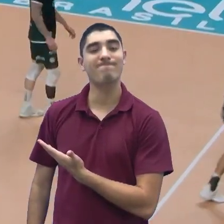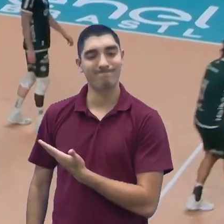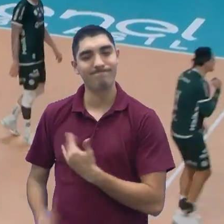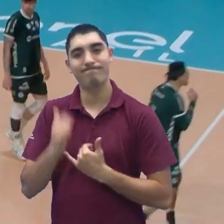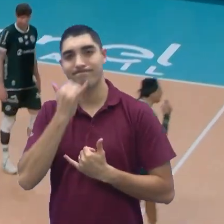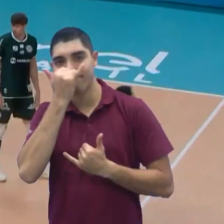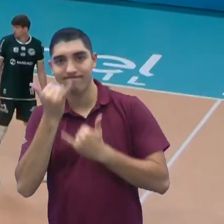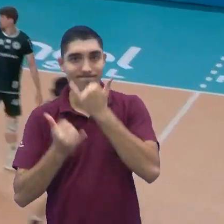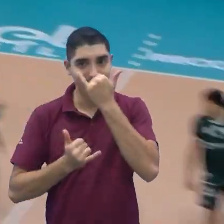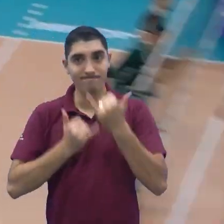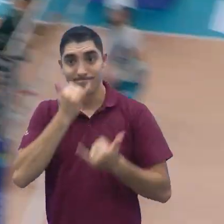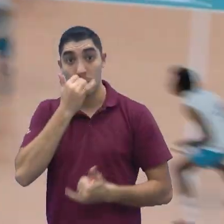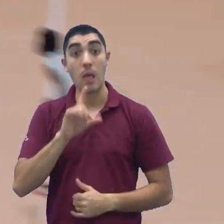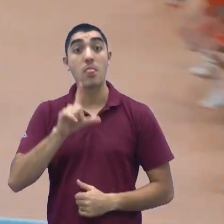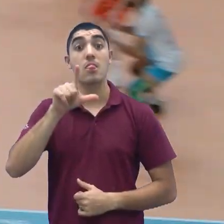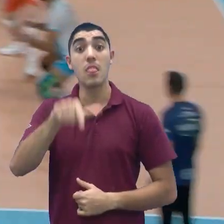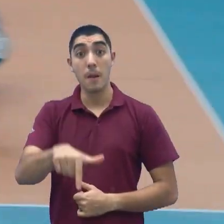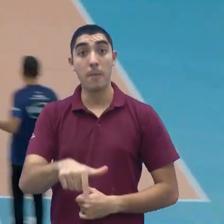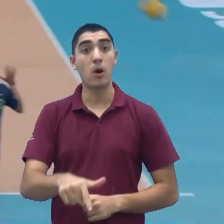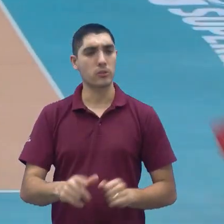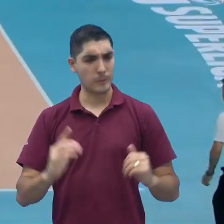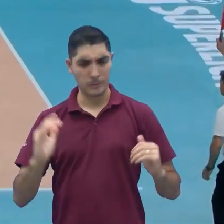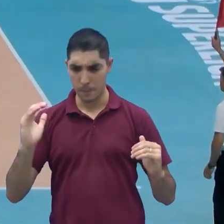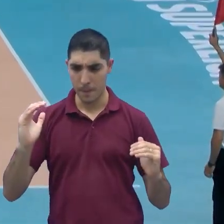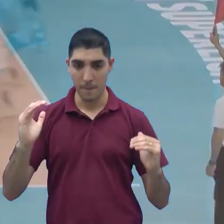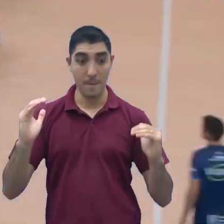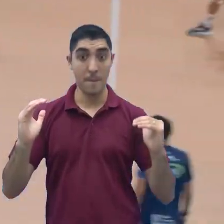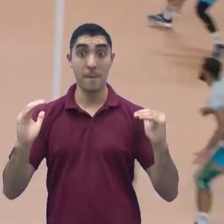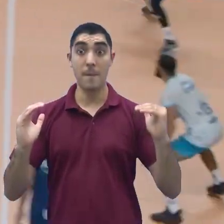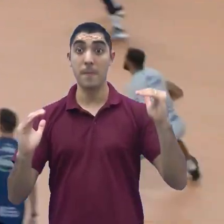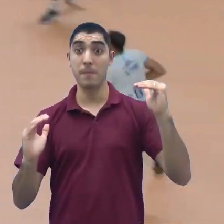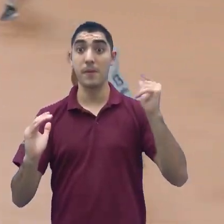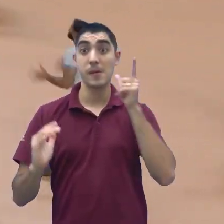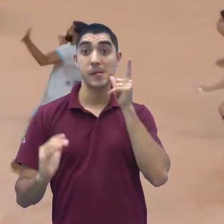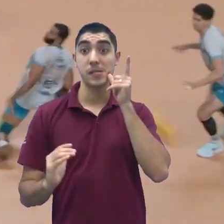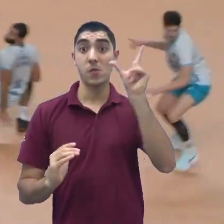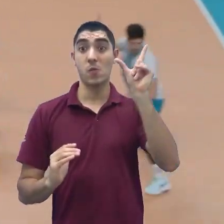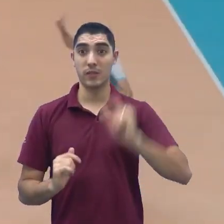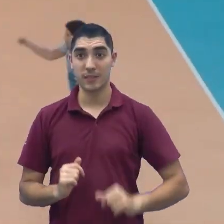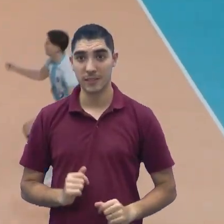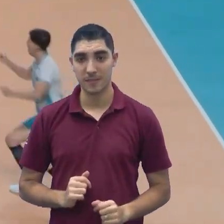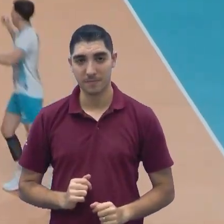eles mudaram de lado e comprometeram a pequena vantagem dos visitantes.